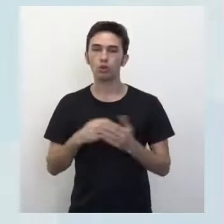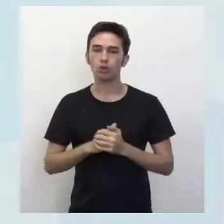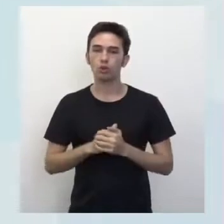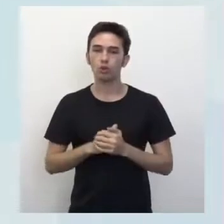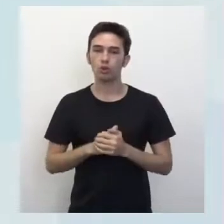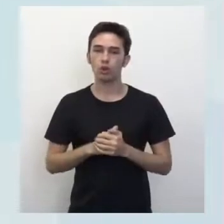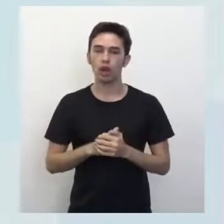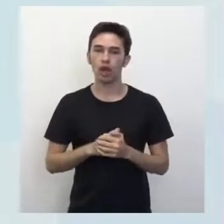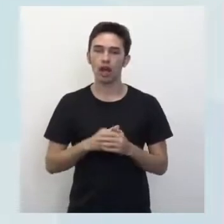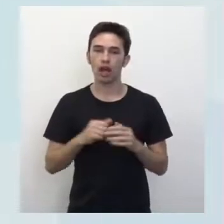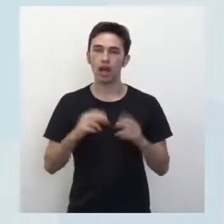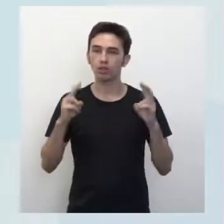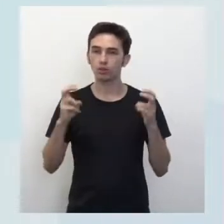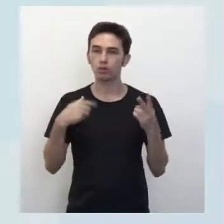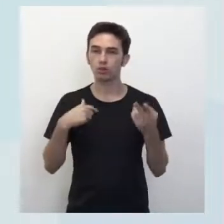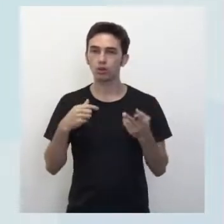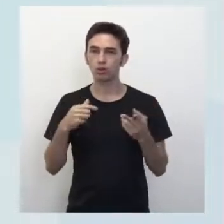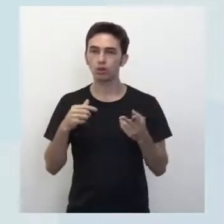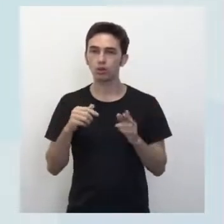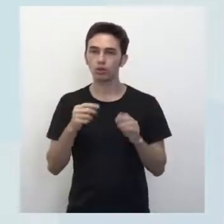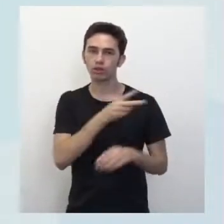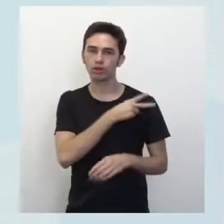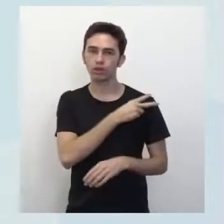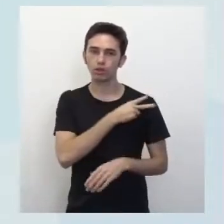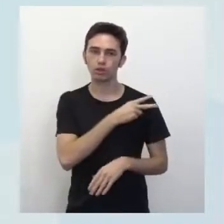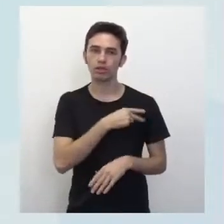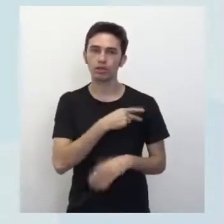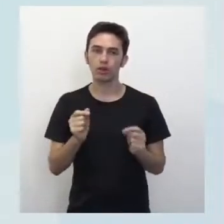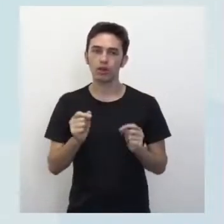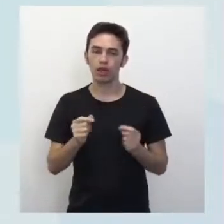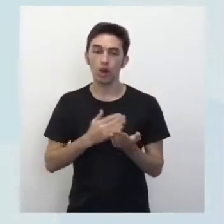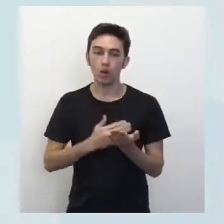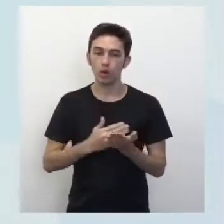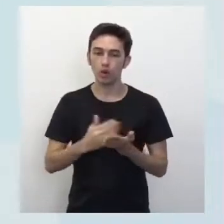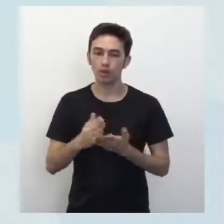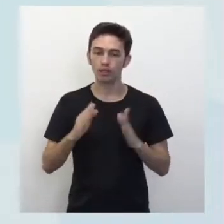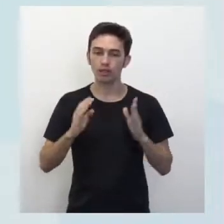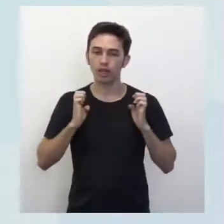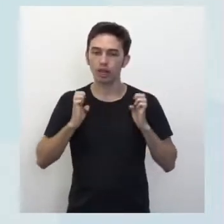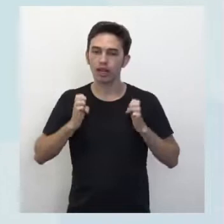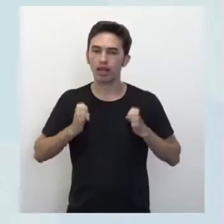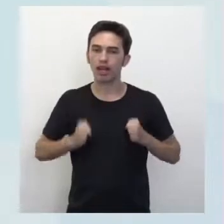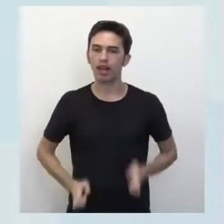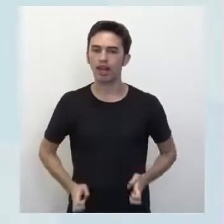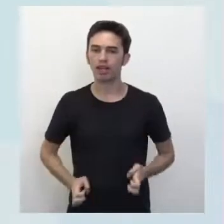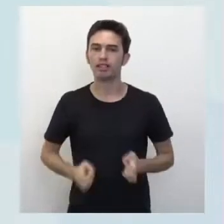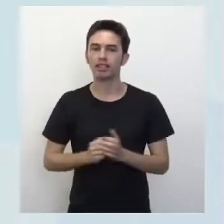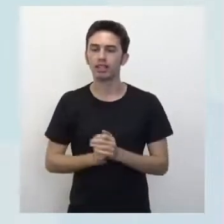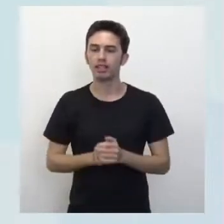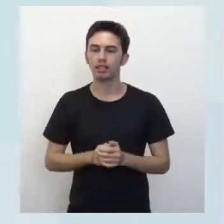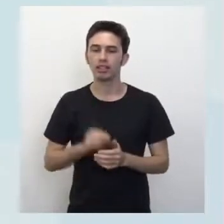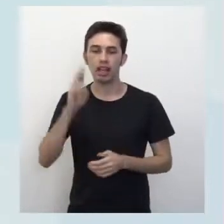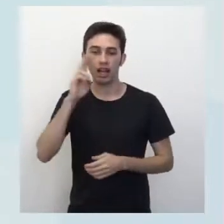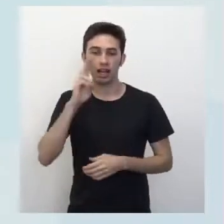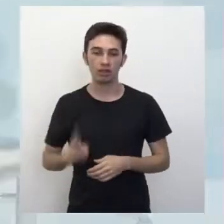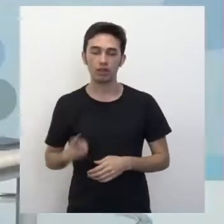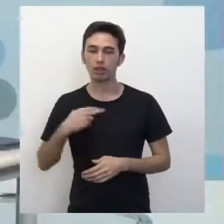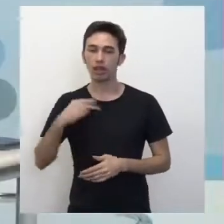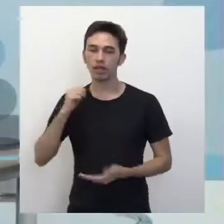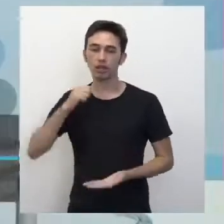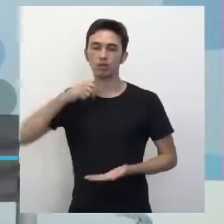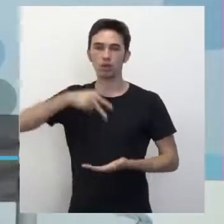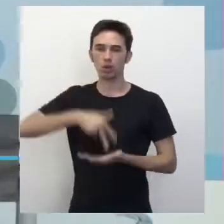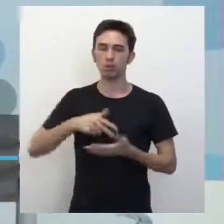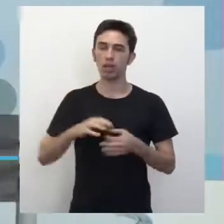segundo ano, que é a introdução à ética, o eu racional, juntamente com a temática de autonomia e liberdade. Lembrando